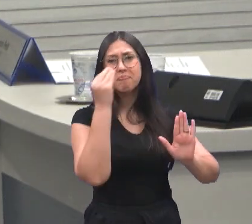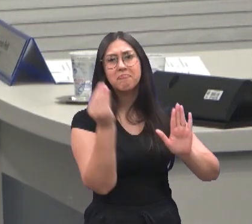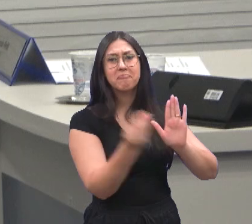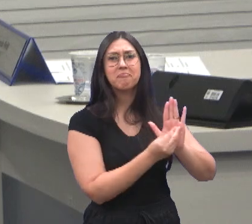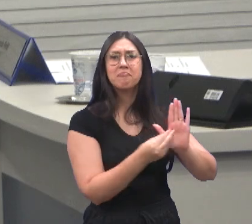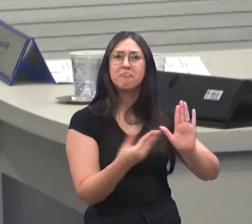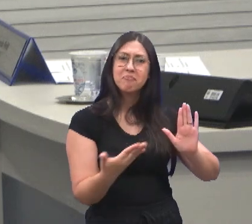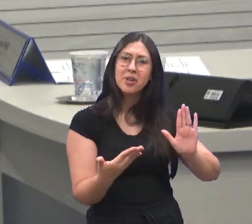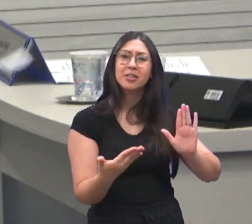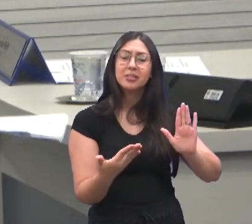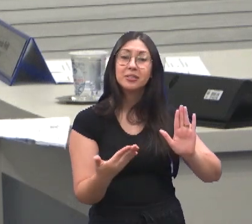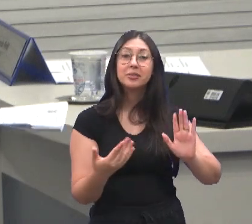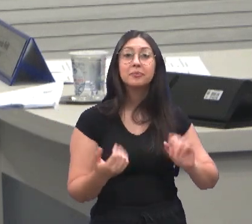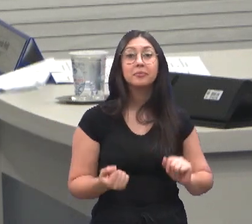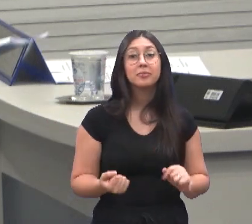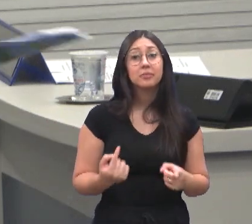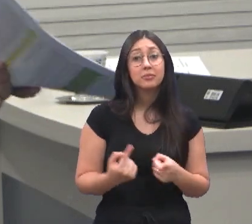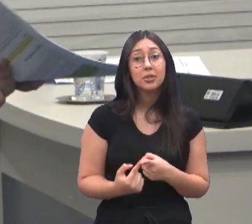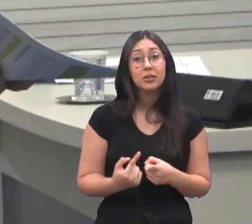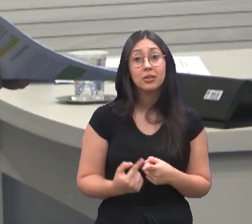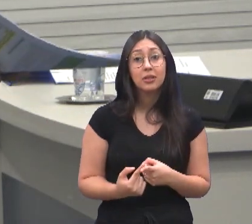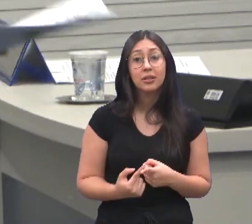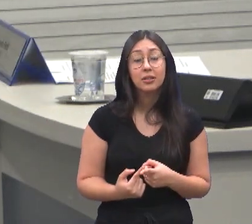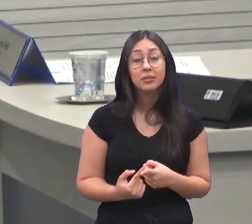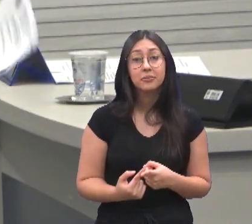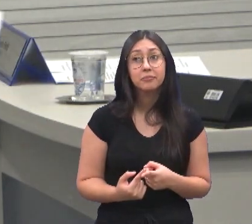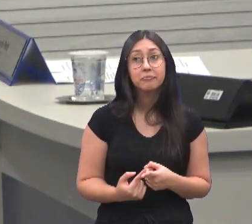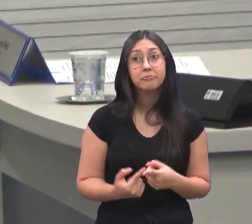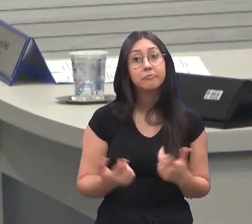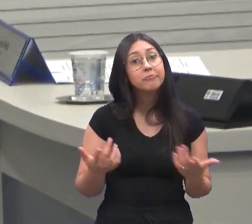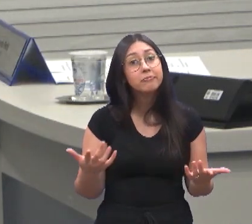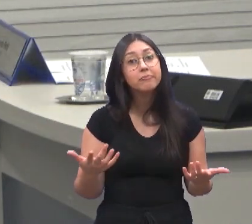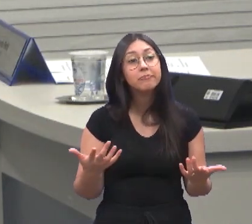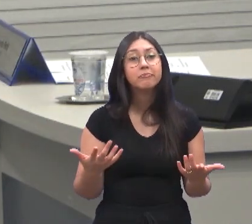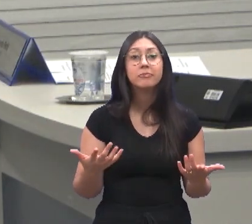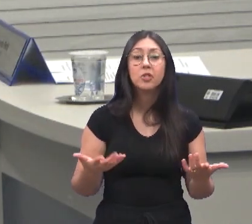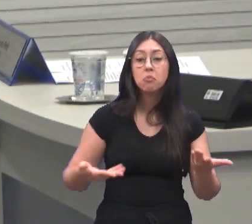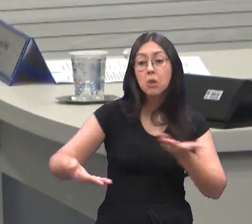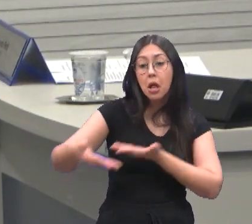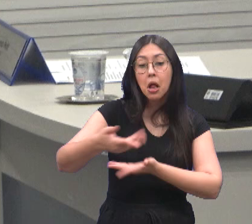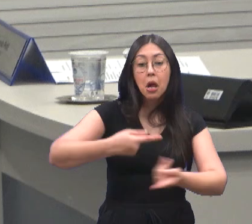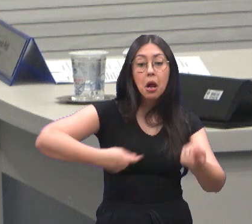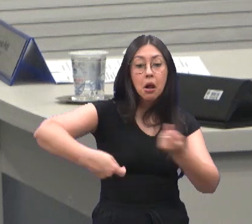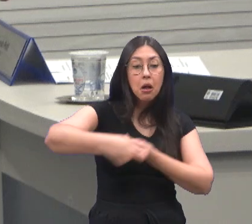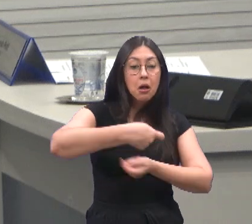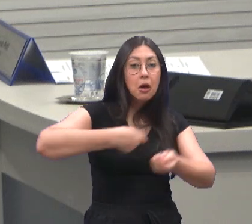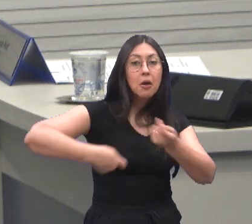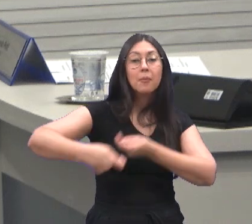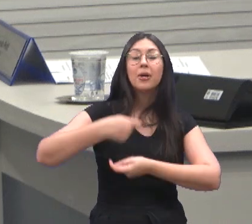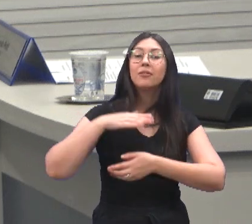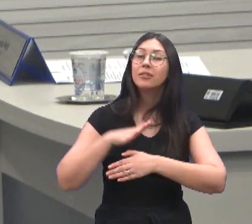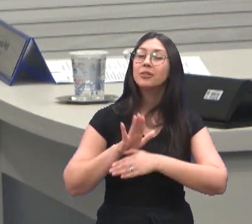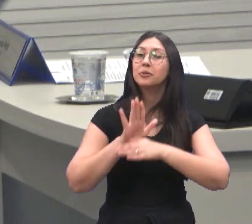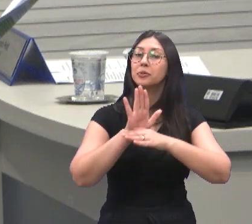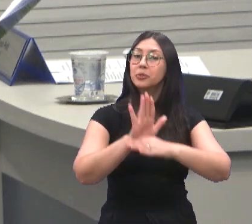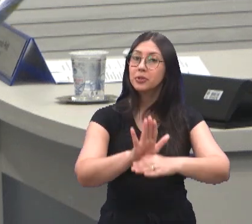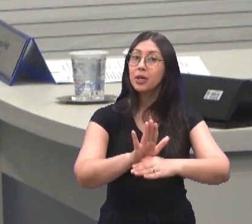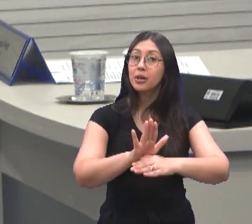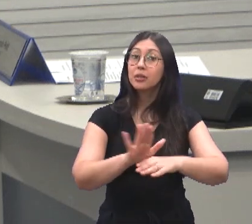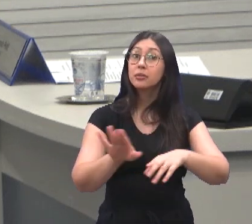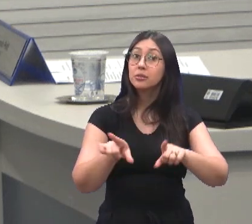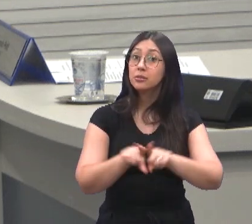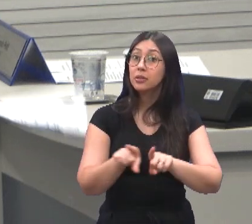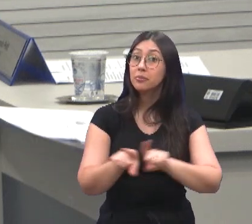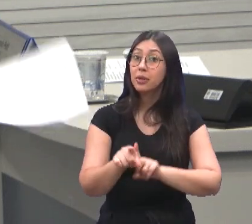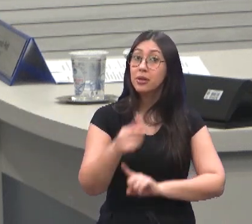votar favorável a gente, porque é algo que vai movimentar a economia de São José dos Campos no âmbito dos artistas. E também aqui eu